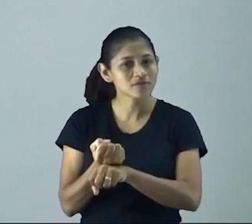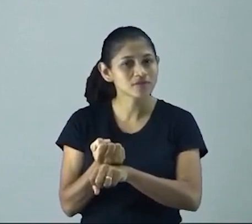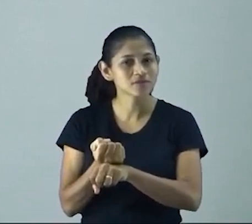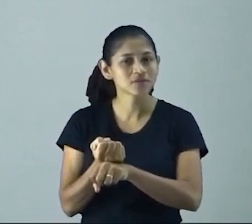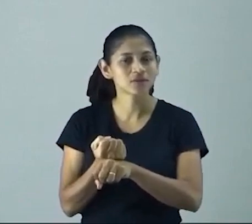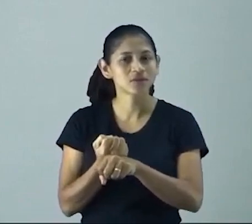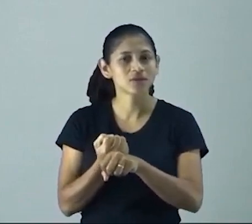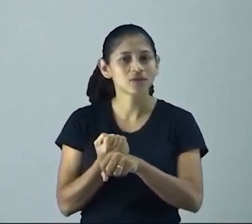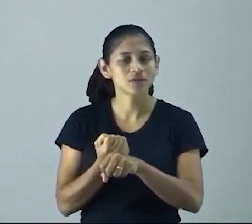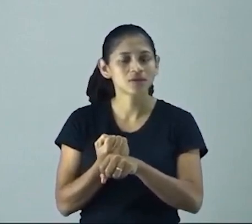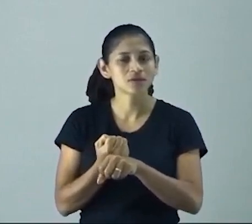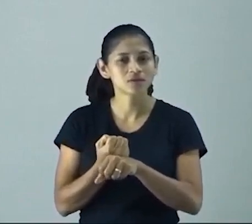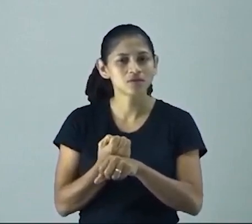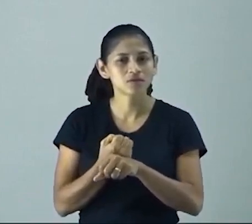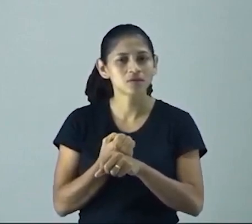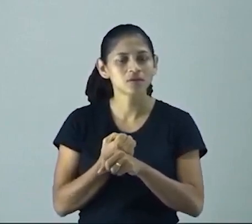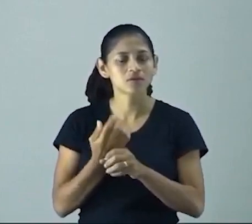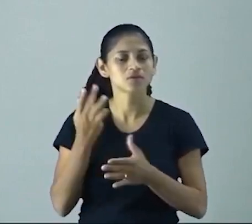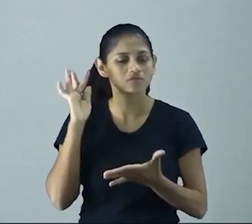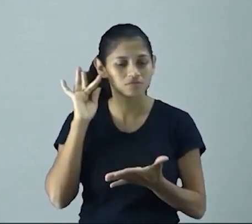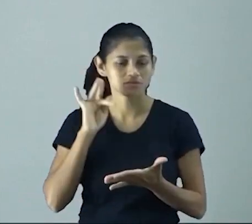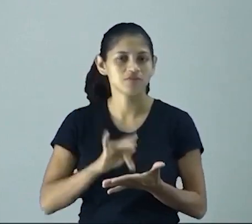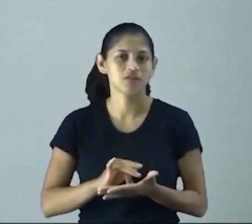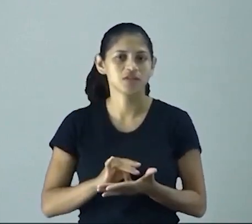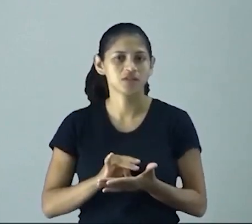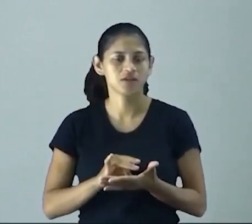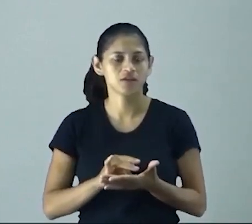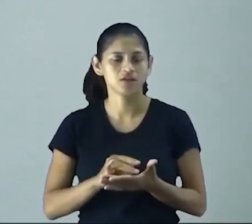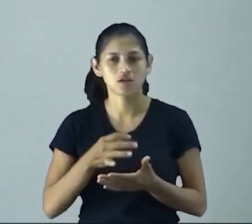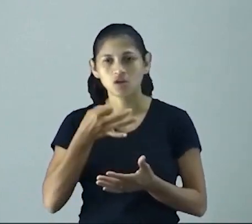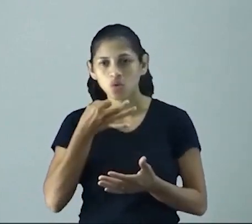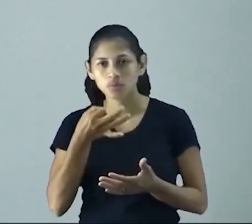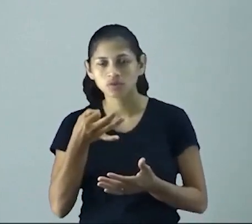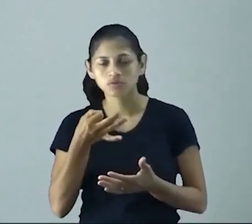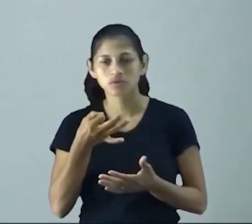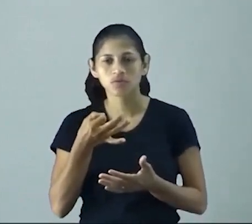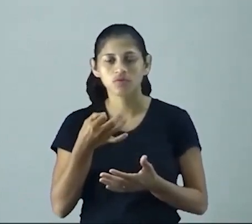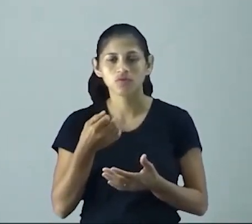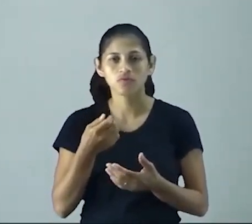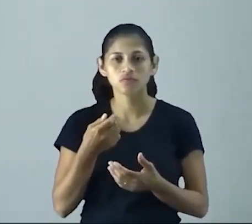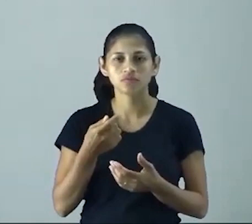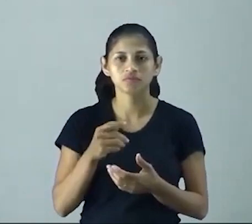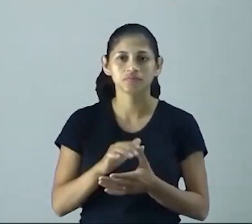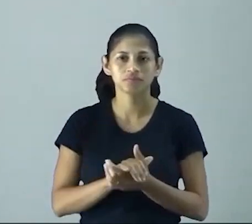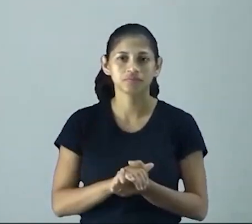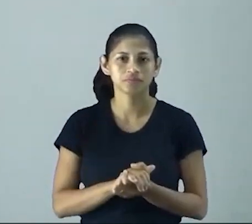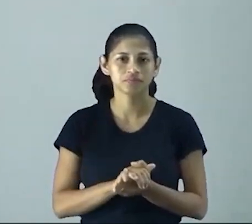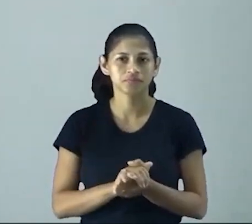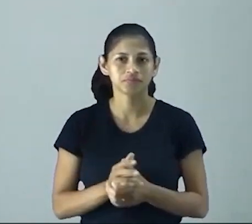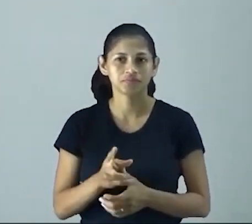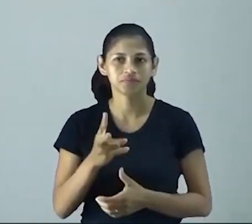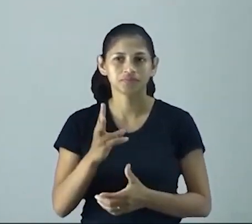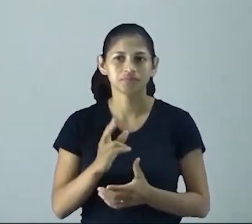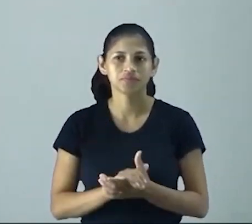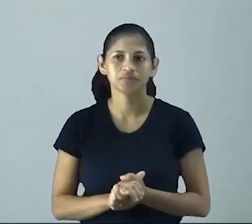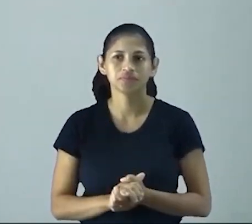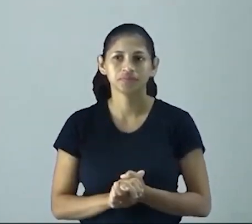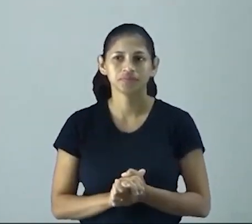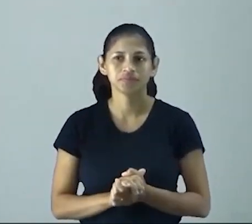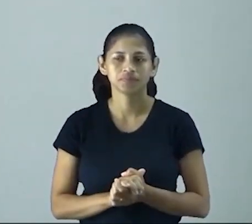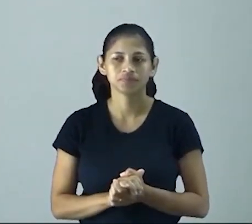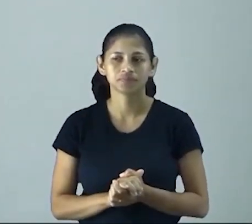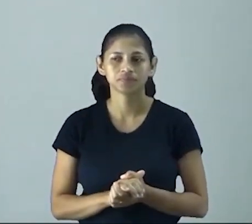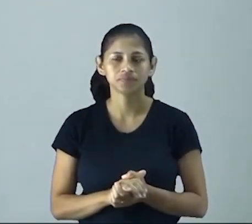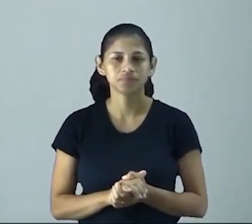aceitar como a opinião dela dentro daquela descrição, tá certo? Vamos para frente. Então, nós